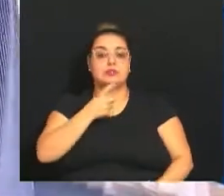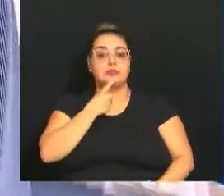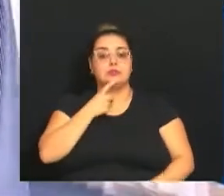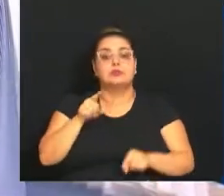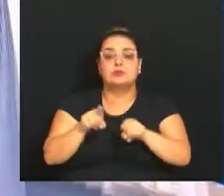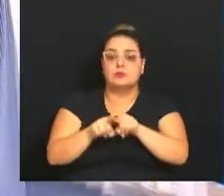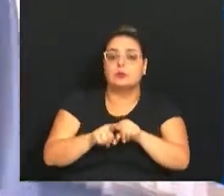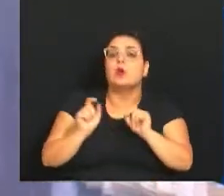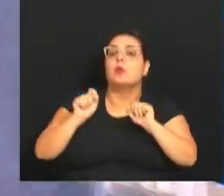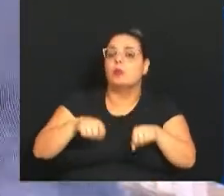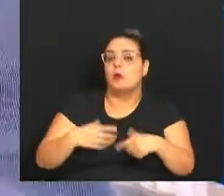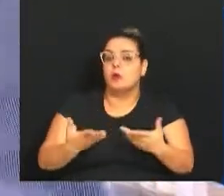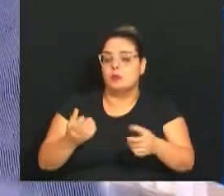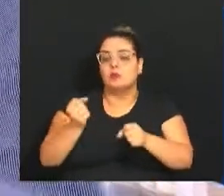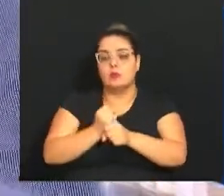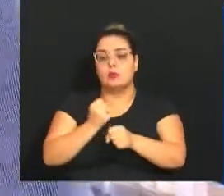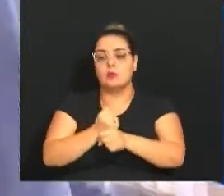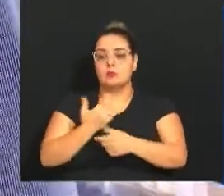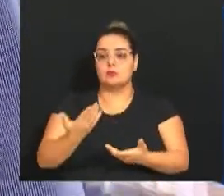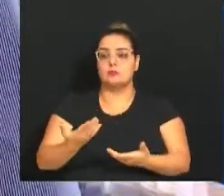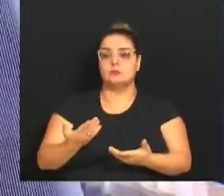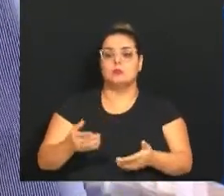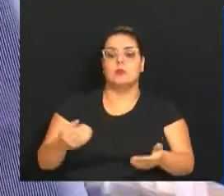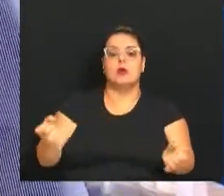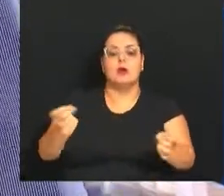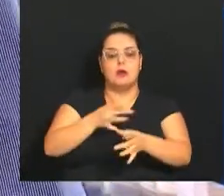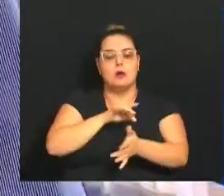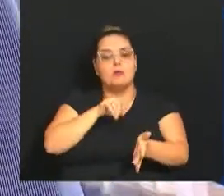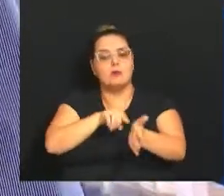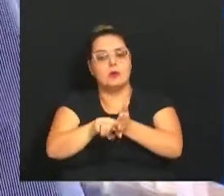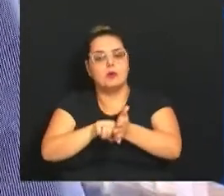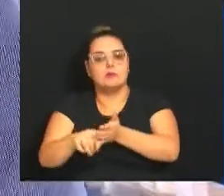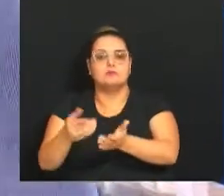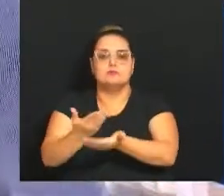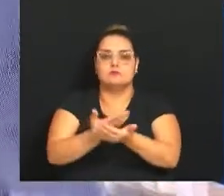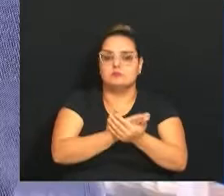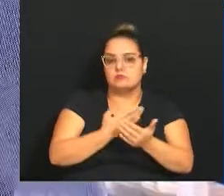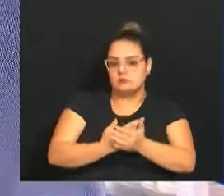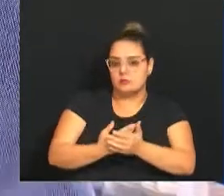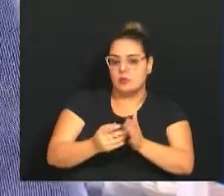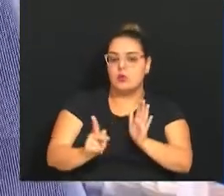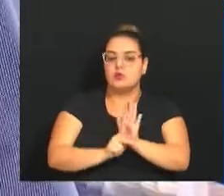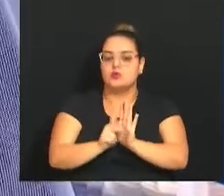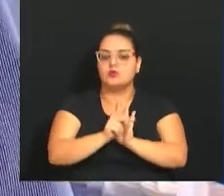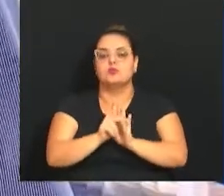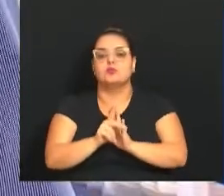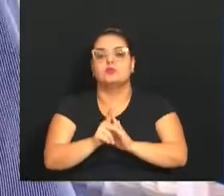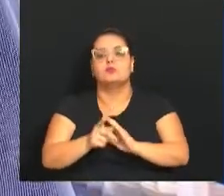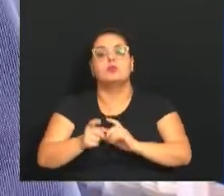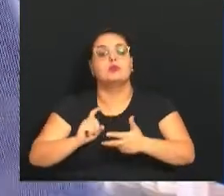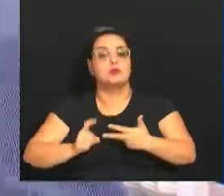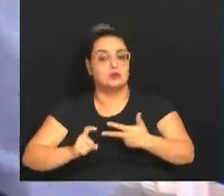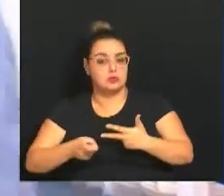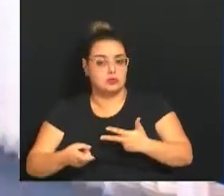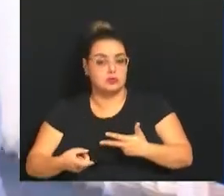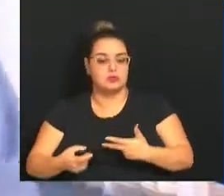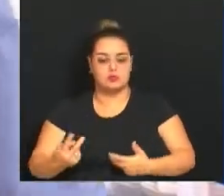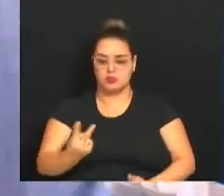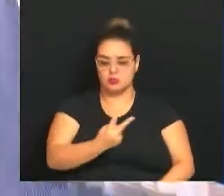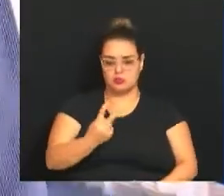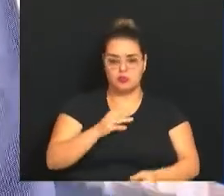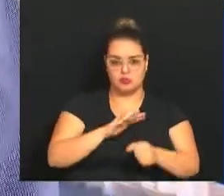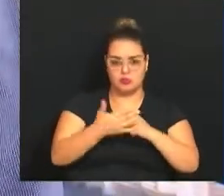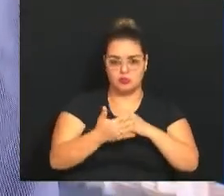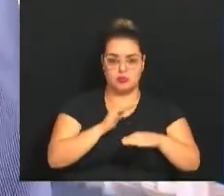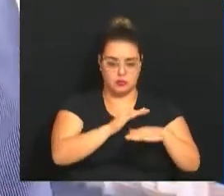possam passar por obras. Acabamos o estudo e os projetos executivos da Orozimbo Maia e Princesa do Oeste, vamos continuar